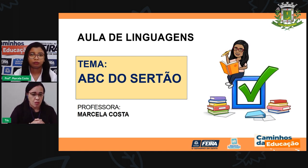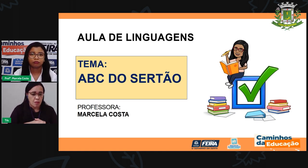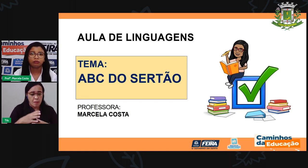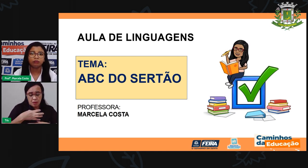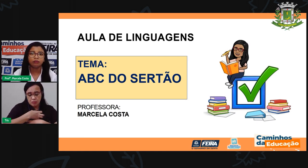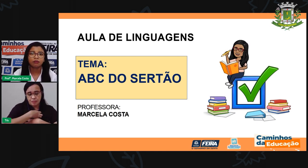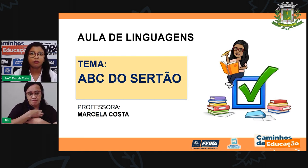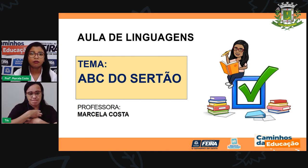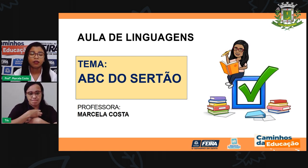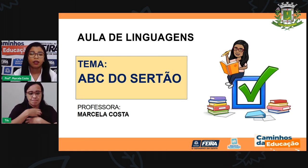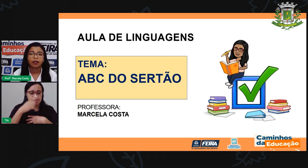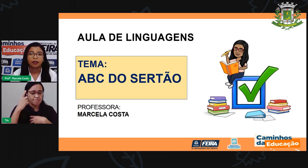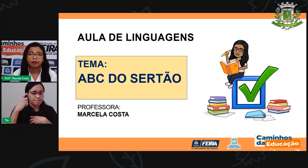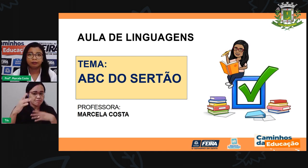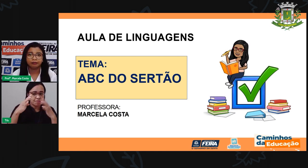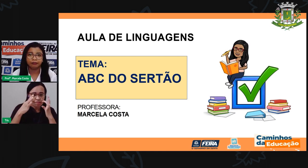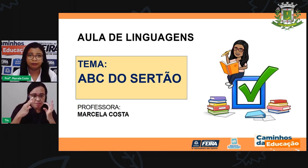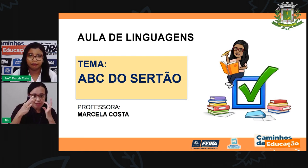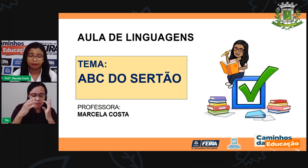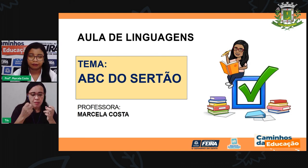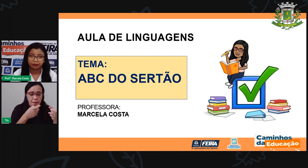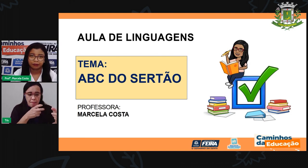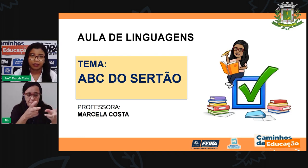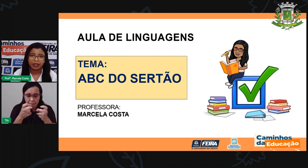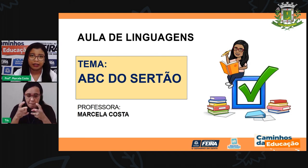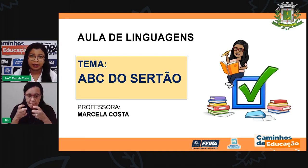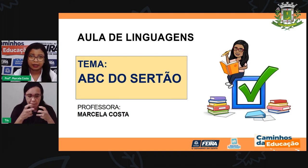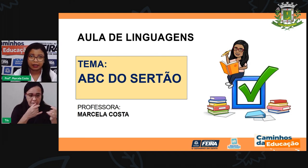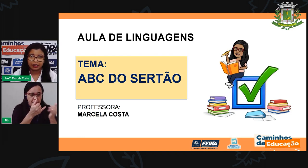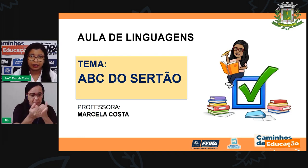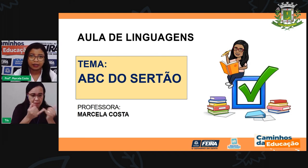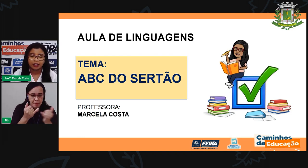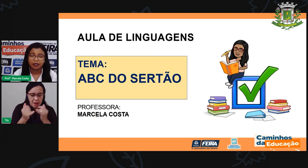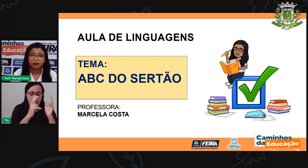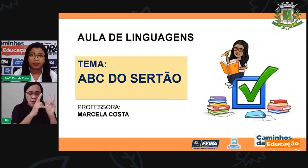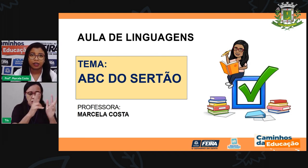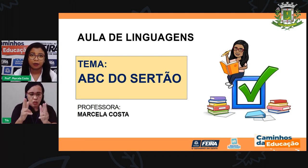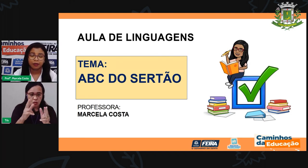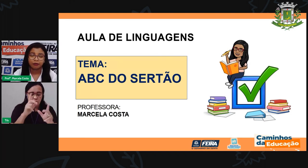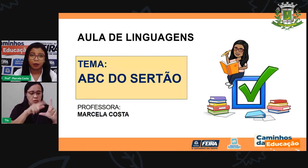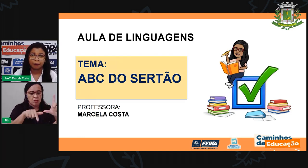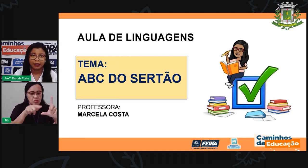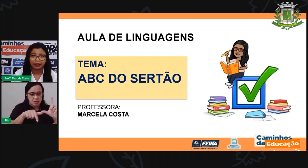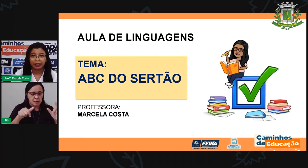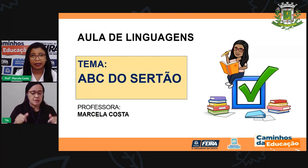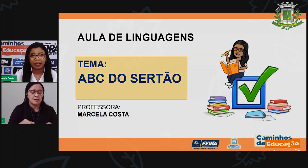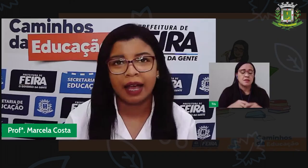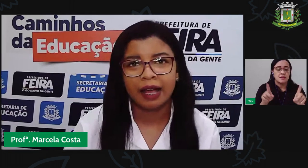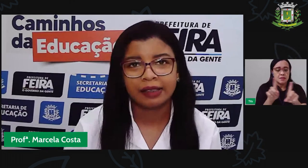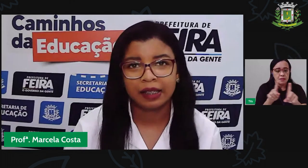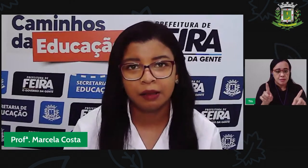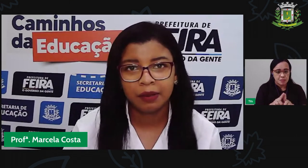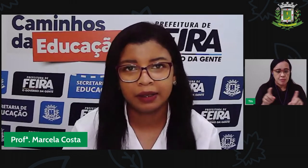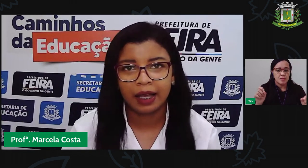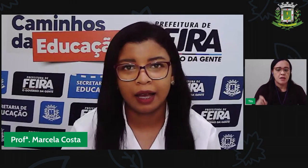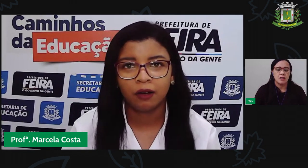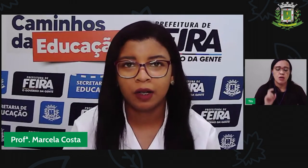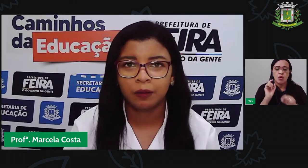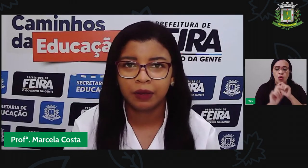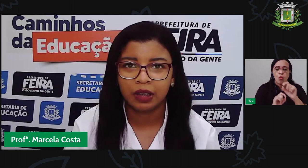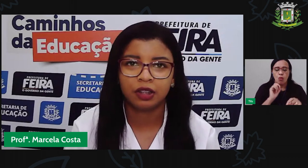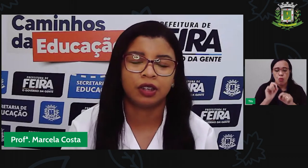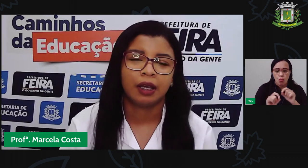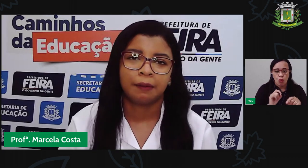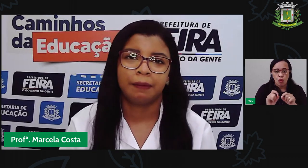entre as letras. Vocês também vão aprender a segmentar